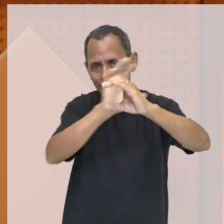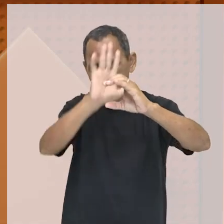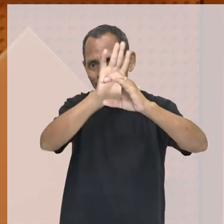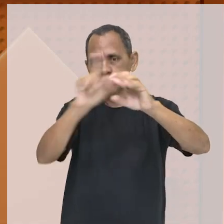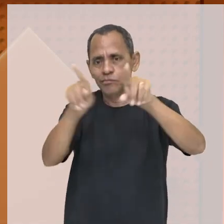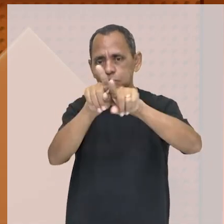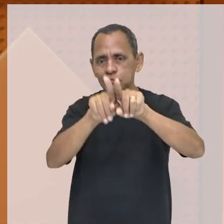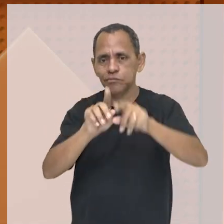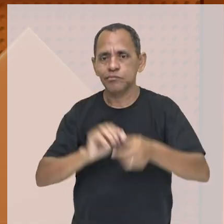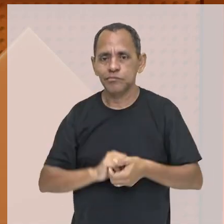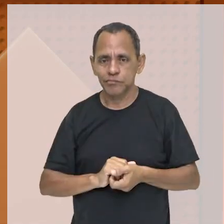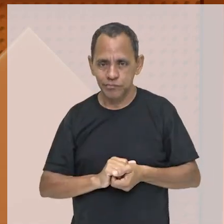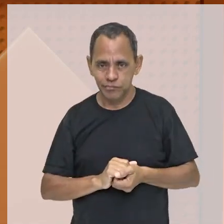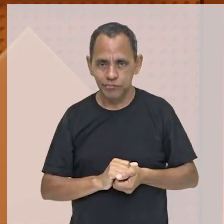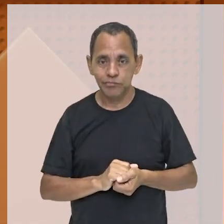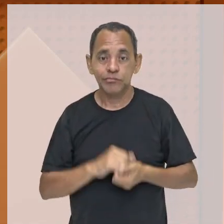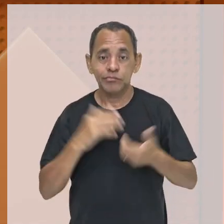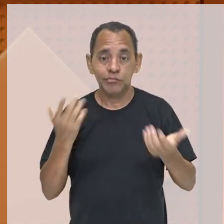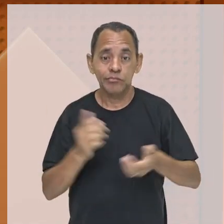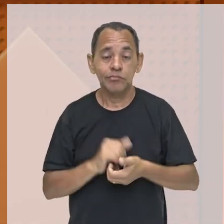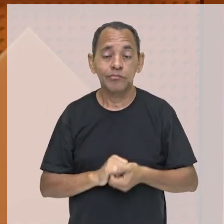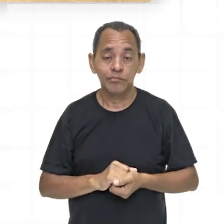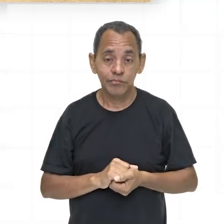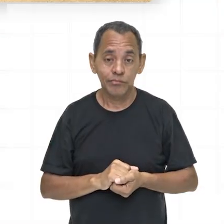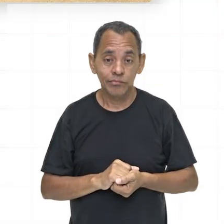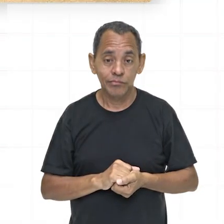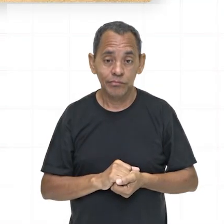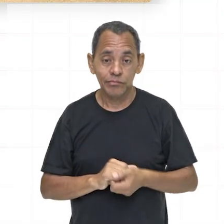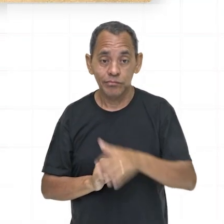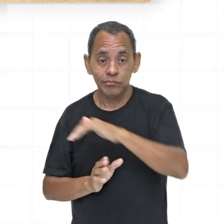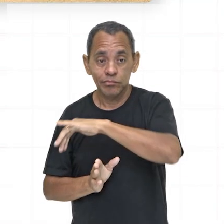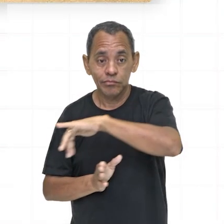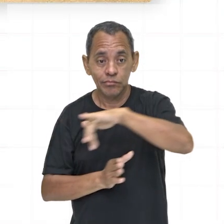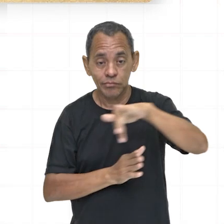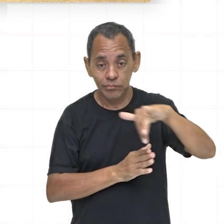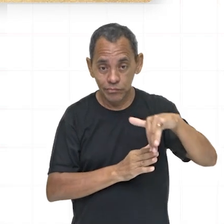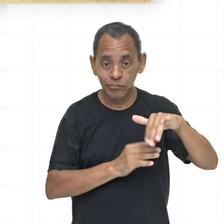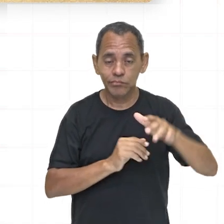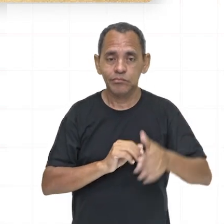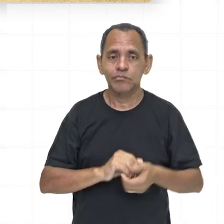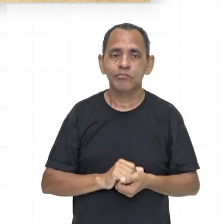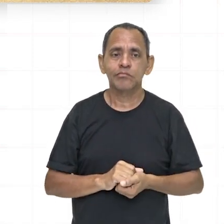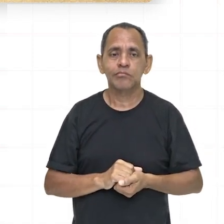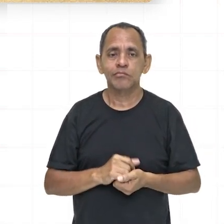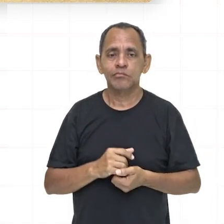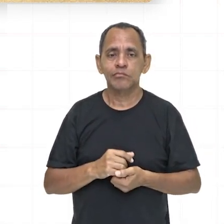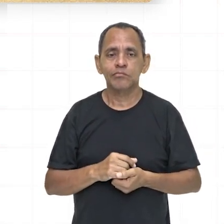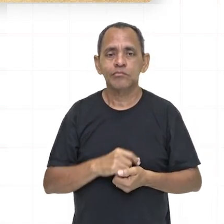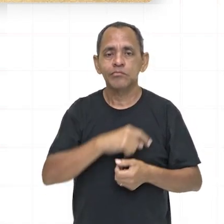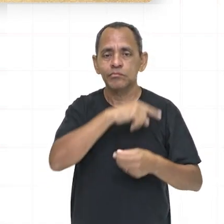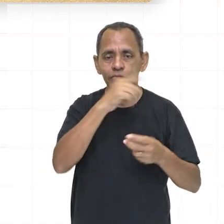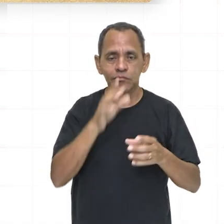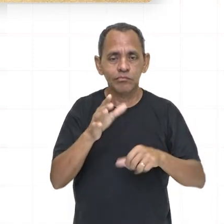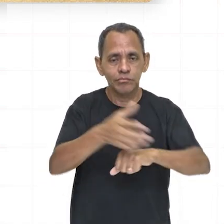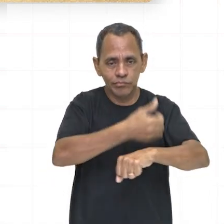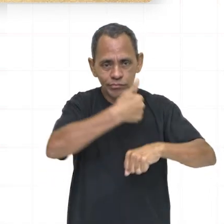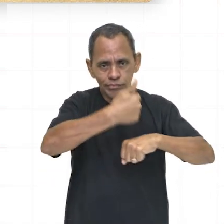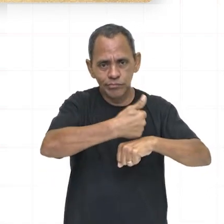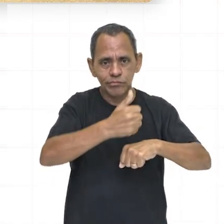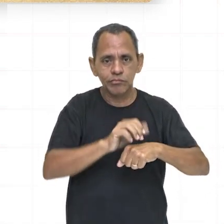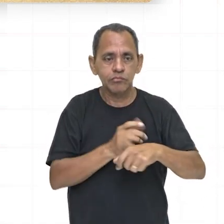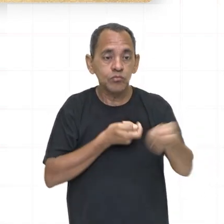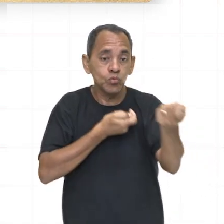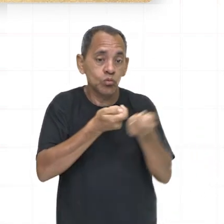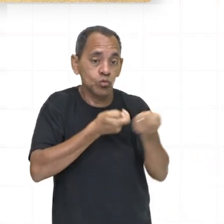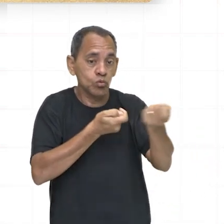bem? Então, sobre ainda o eurocentrismo e etnocentrismo, o domínio europeu permitiu um